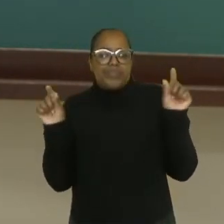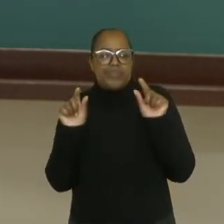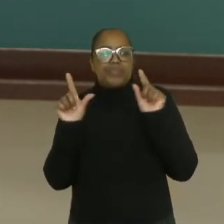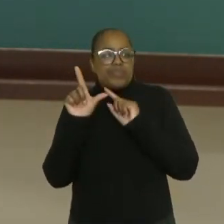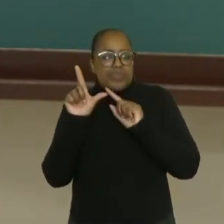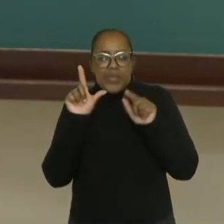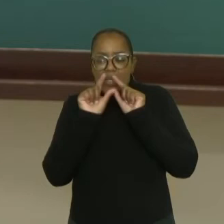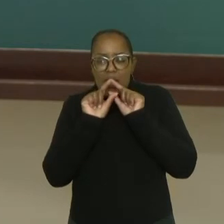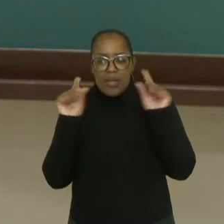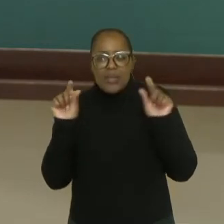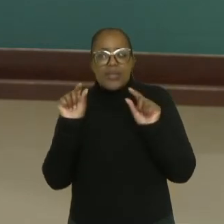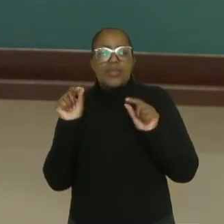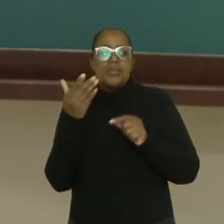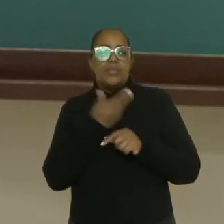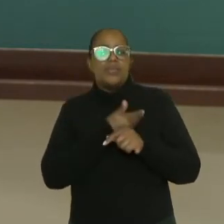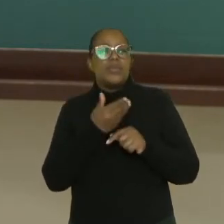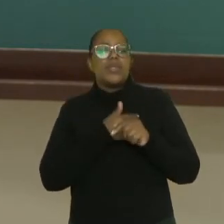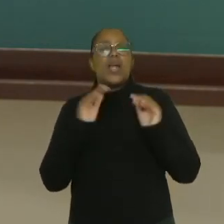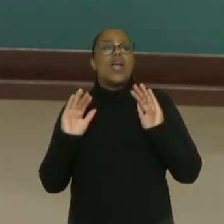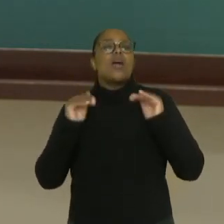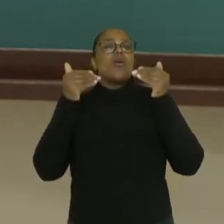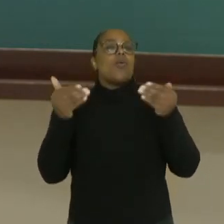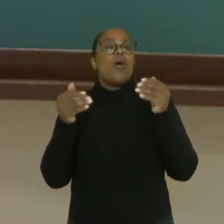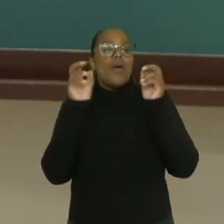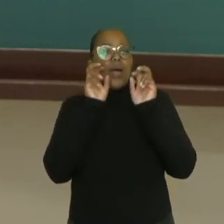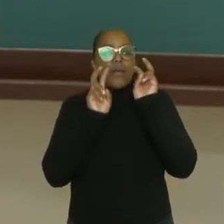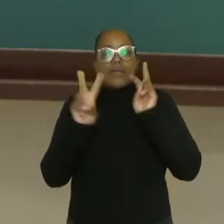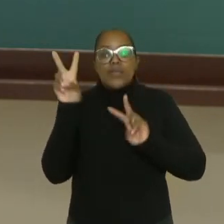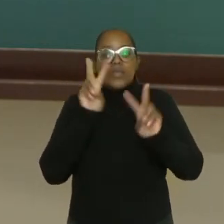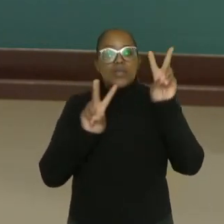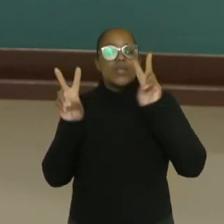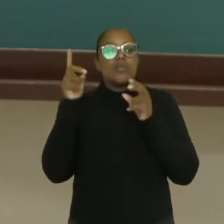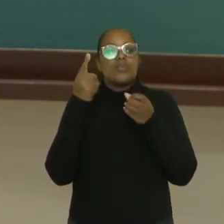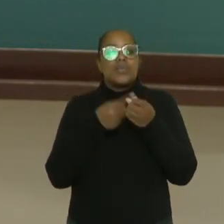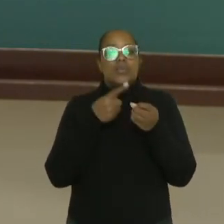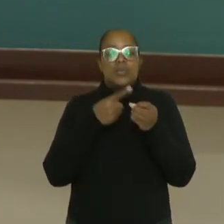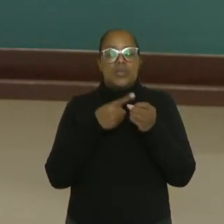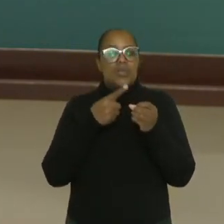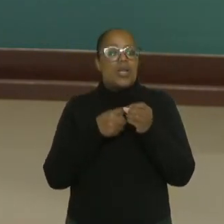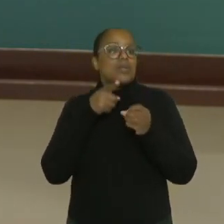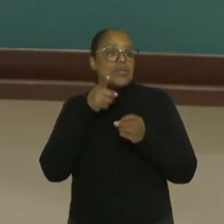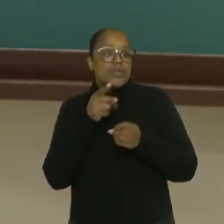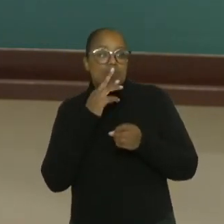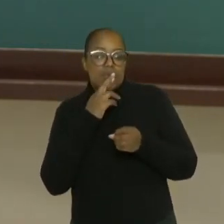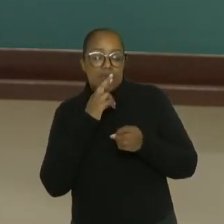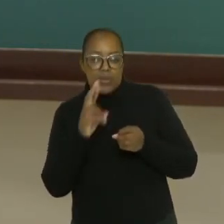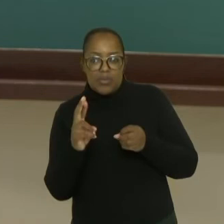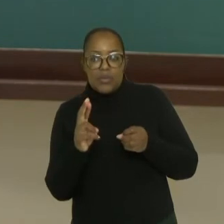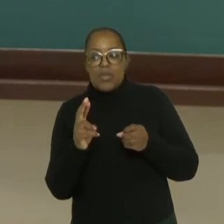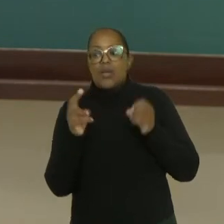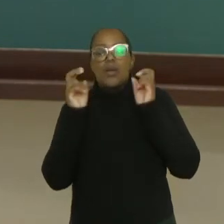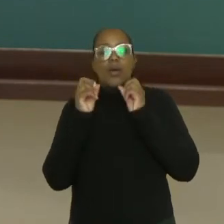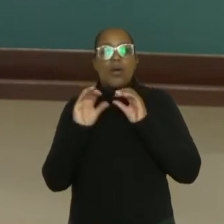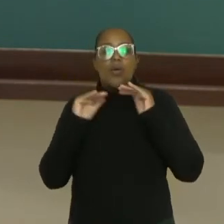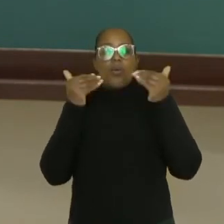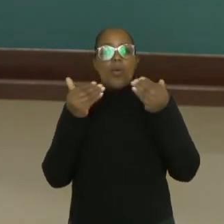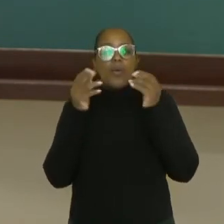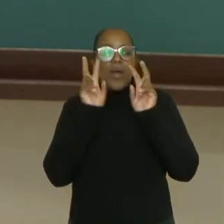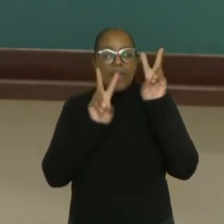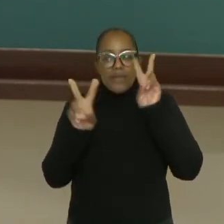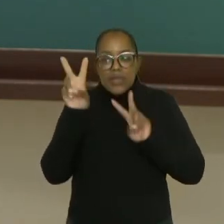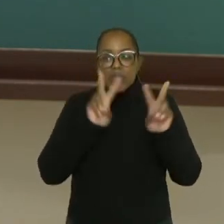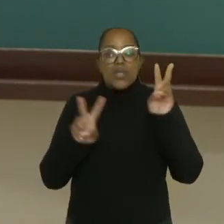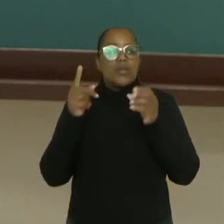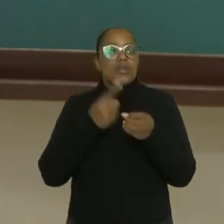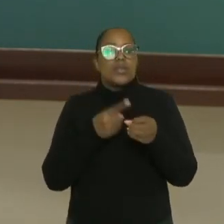visão de cidade? Agora vem a perguntinha para vocês, que vocês vão responder. Refletindo nessa letrinha, qual é a visão de cidade que se tem